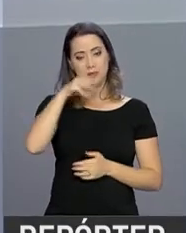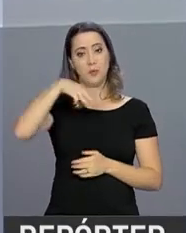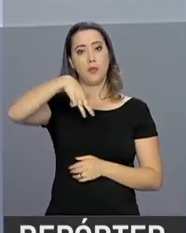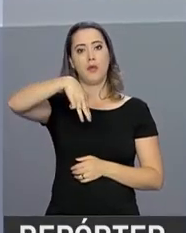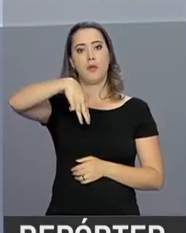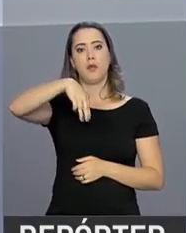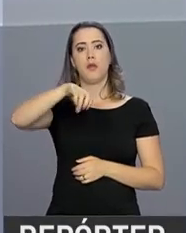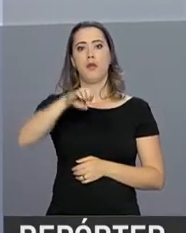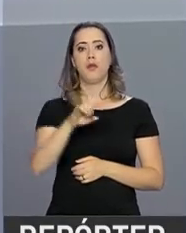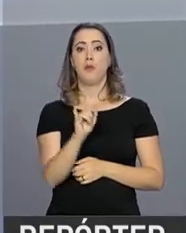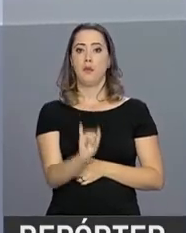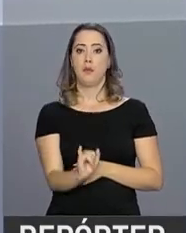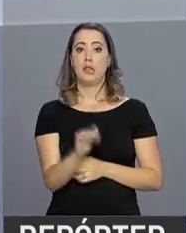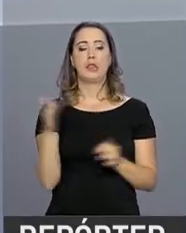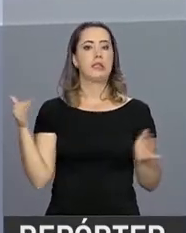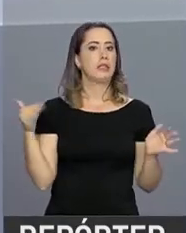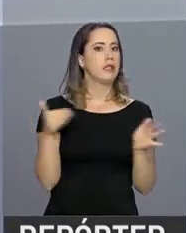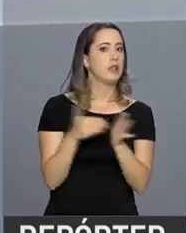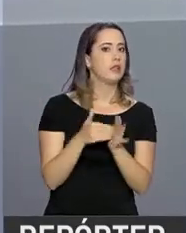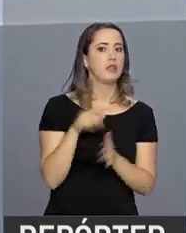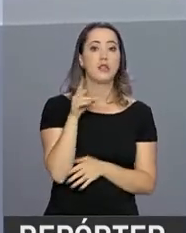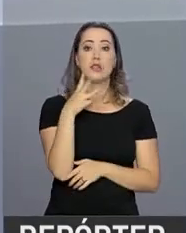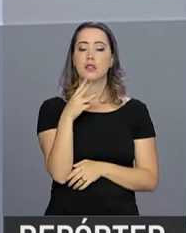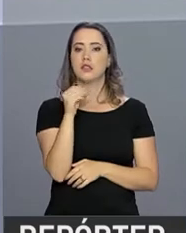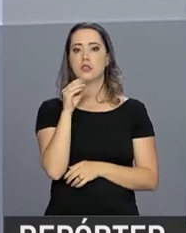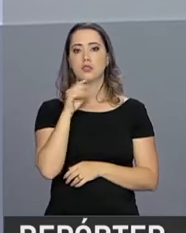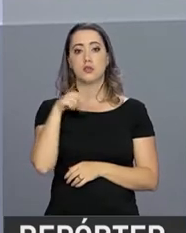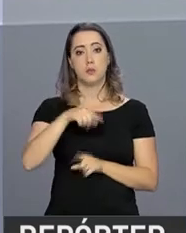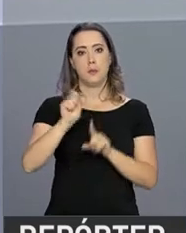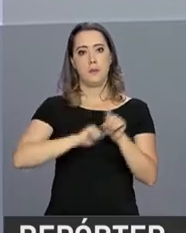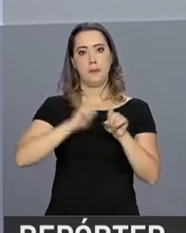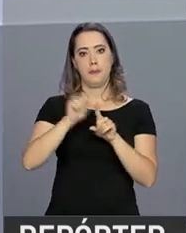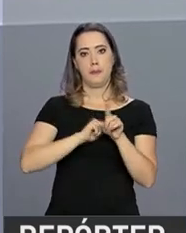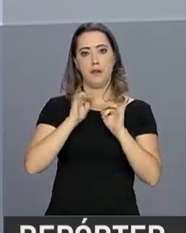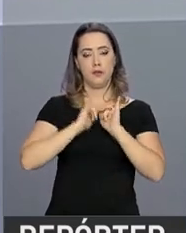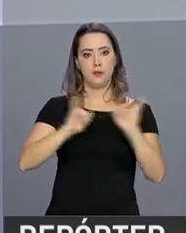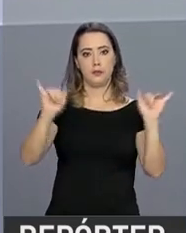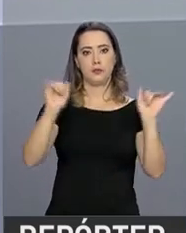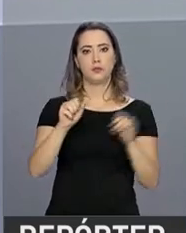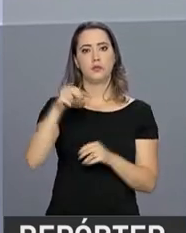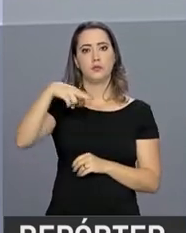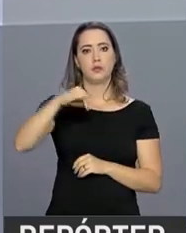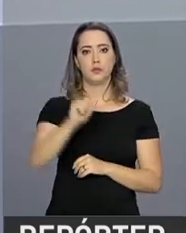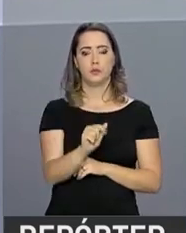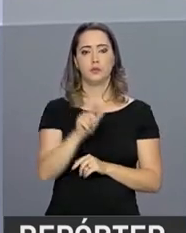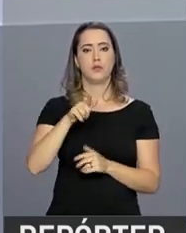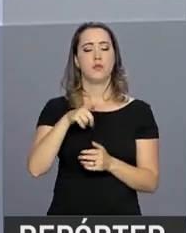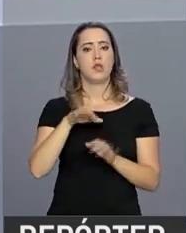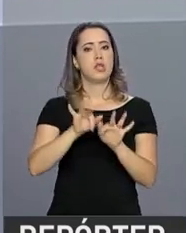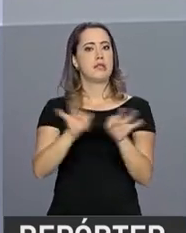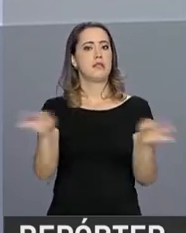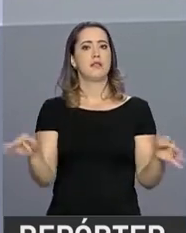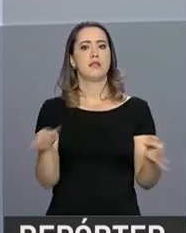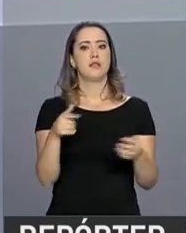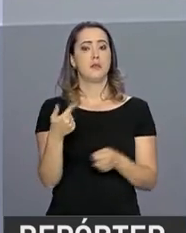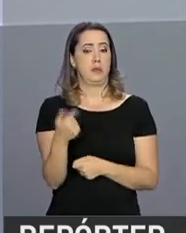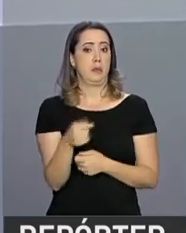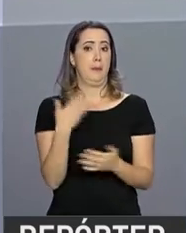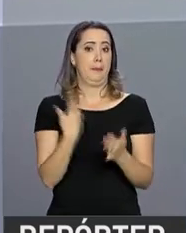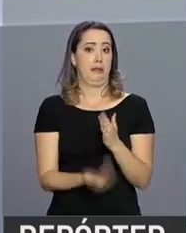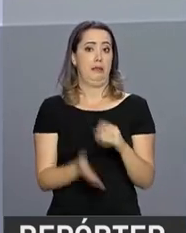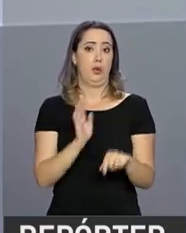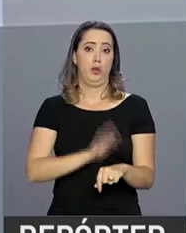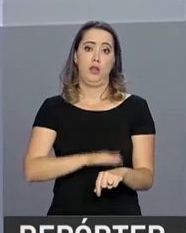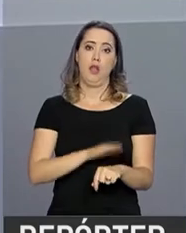os microempreendedores individuais têm só até o dia 30 deste mês para fazer a declaração anual do Simples Nacional. Quem